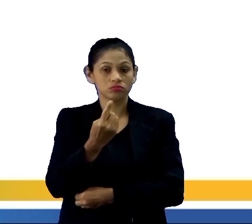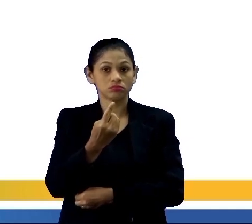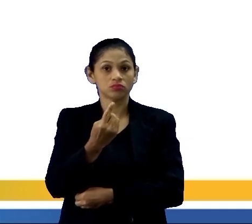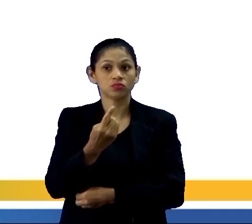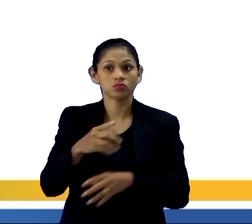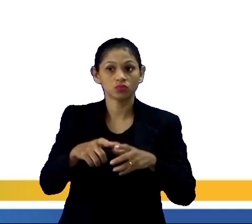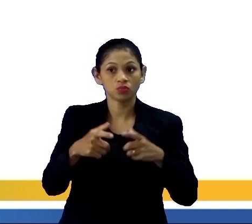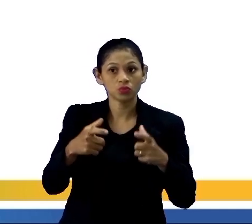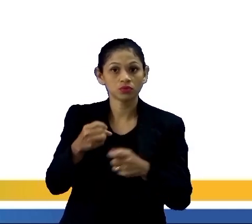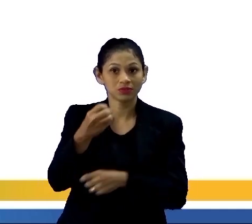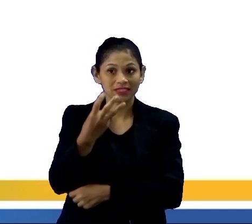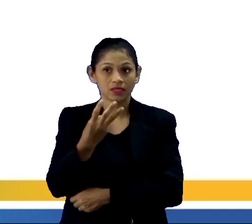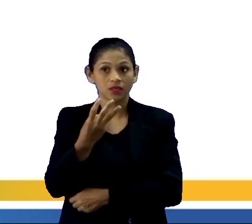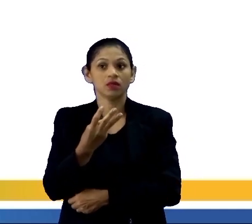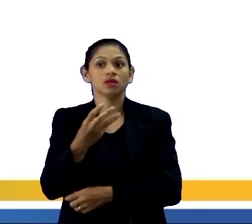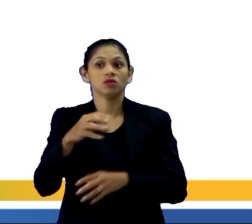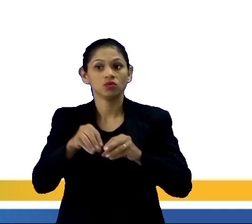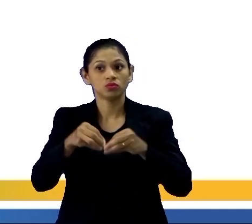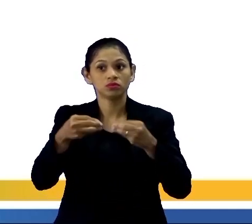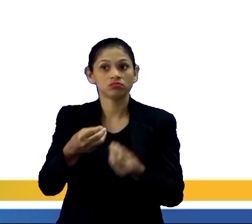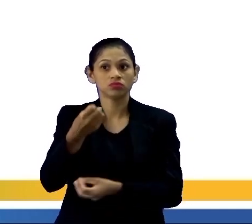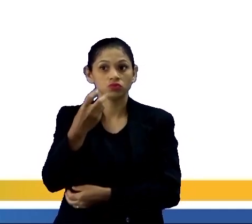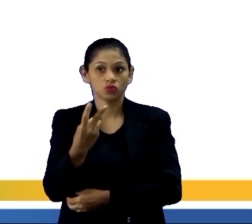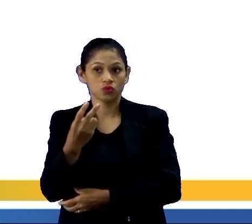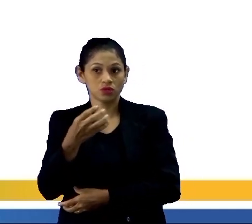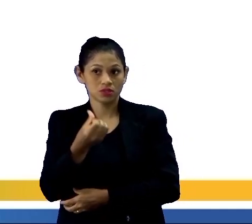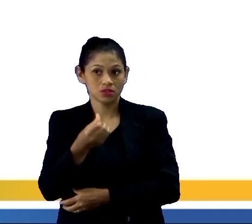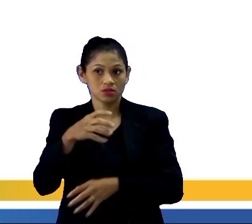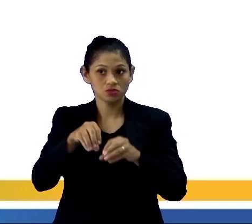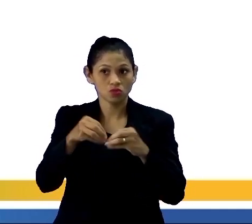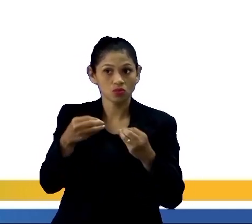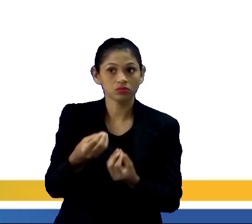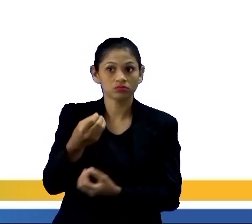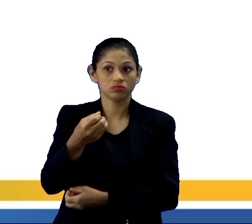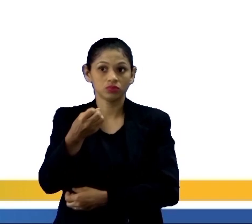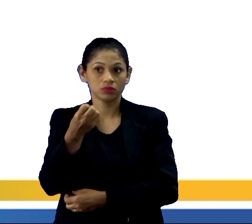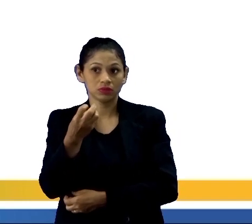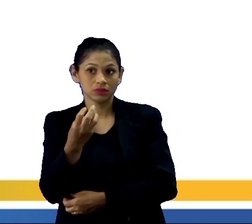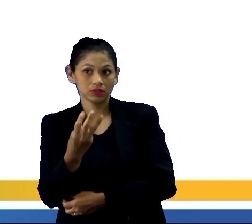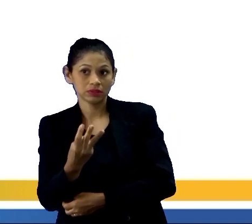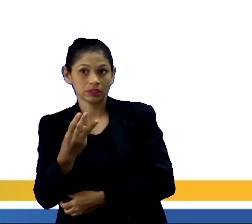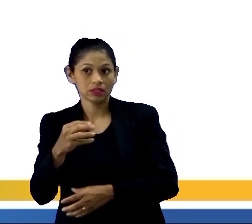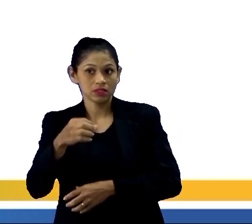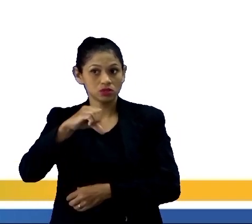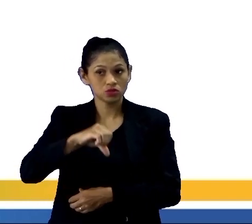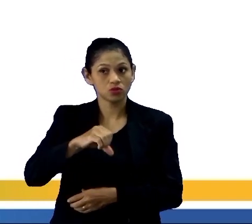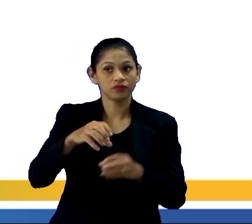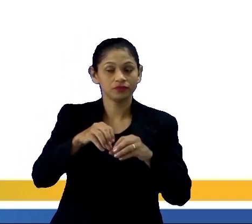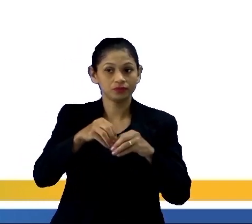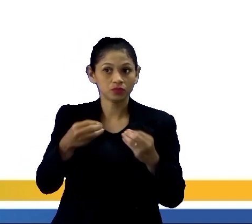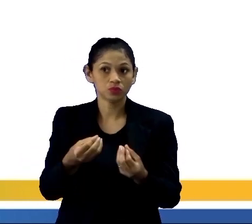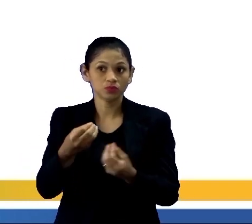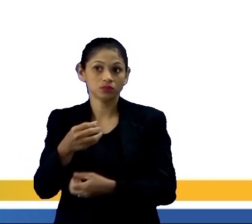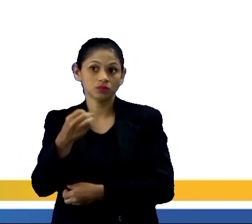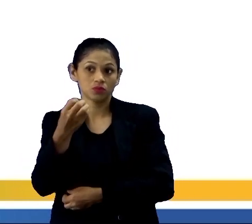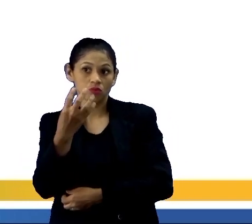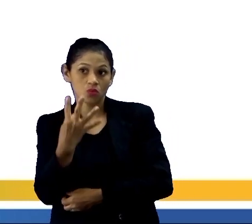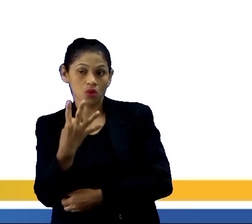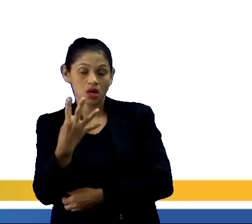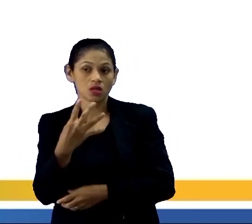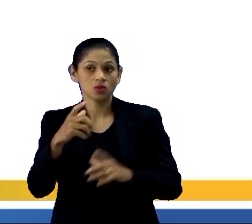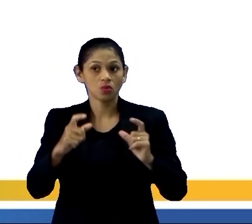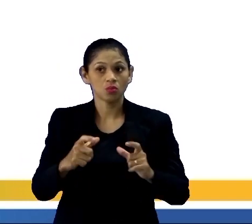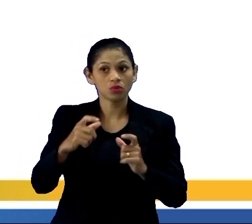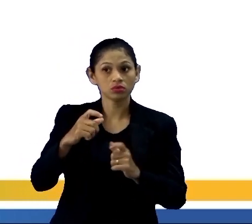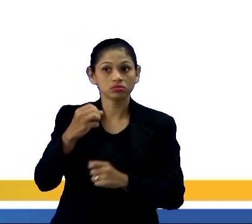2 bolos, 6 ovos. 3 bolos, 9 ovos. 4 bolos, 12 ovos. E o que nós